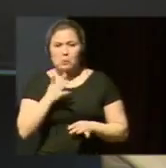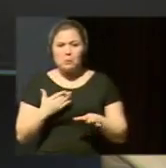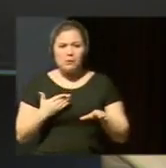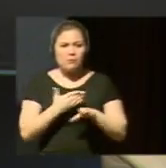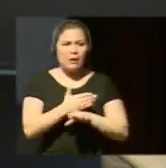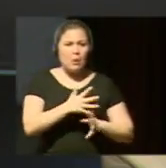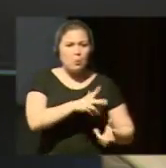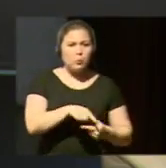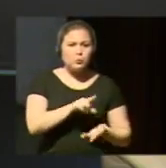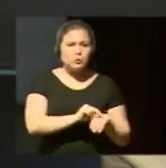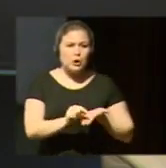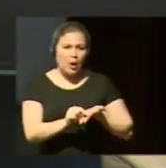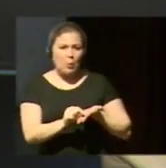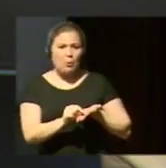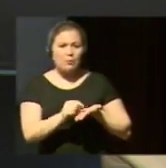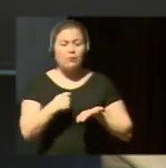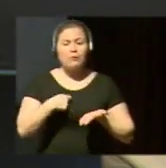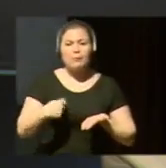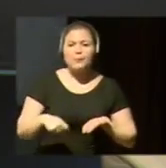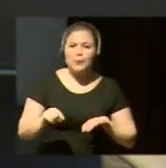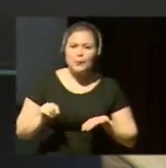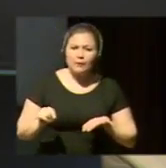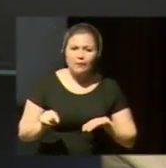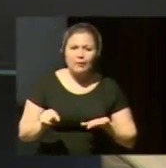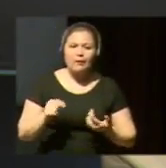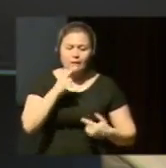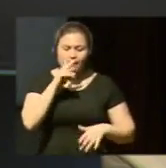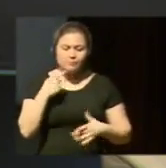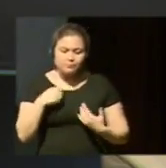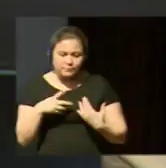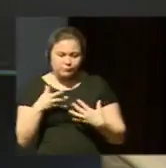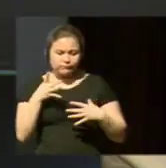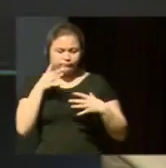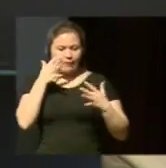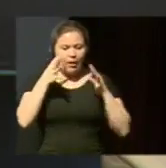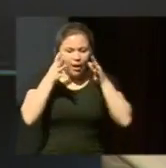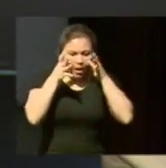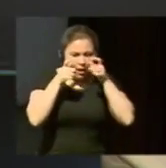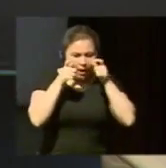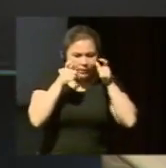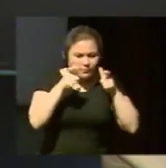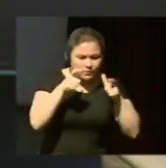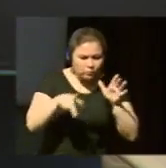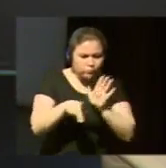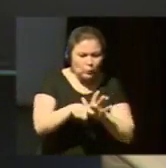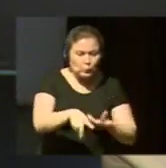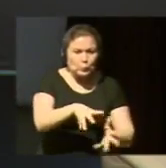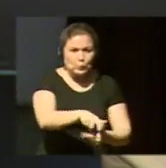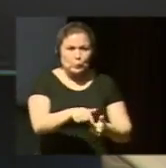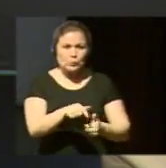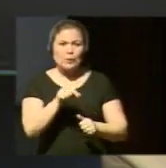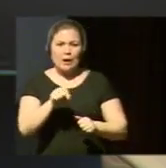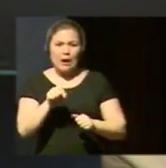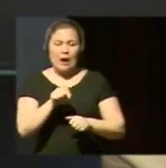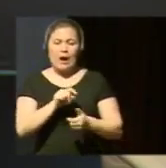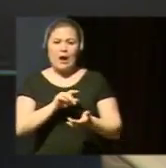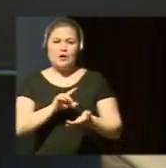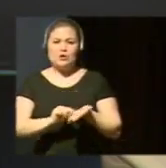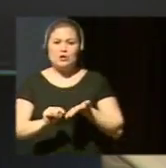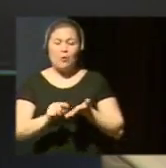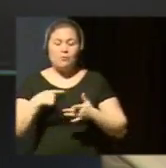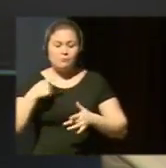no mundo digital, precisamos nos ater, ficar junto a esse mundo digital e nos manter